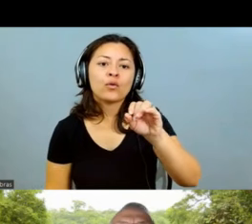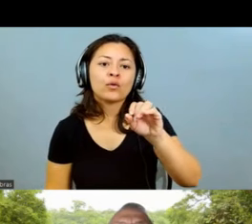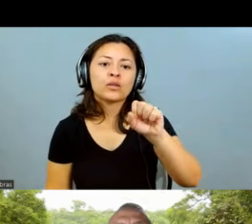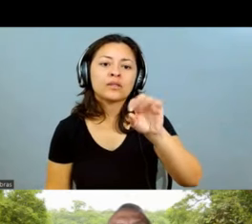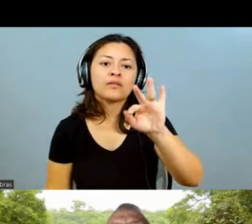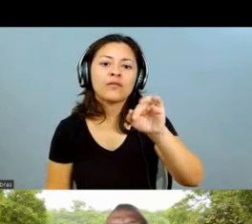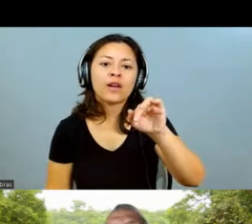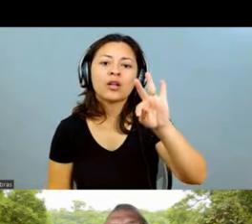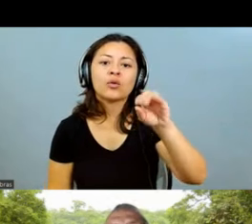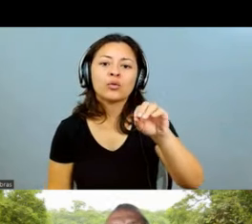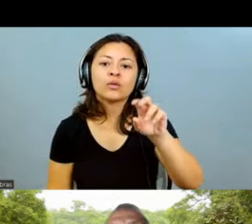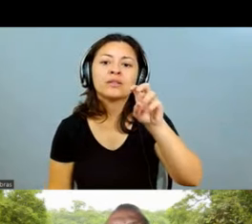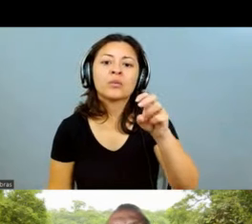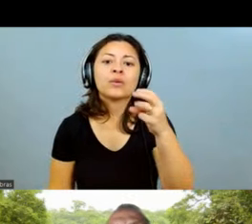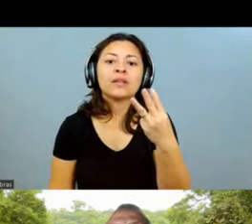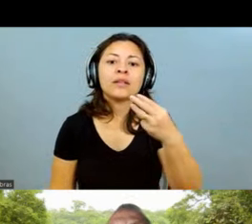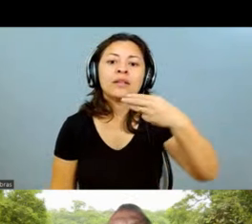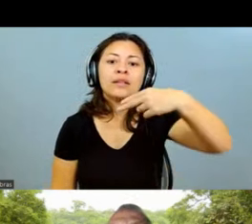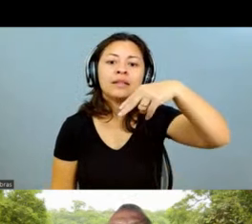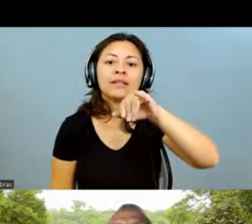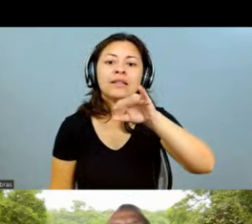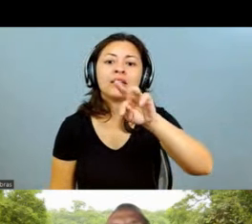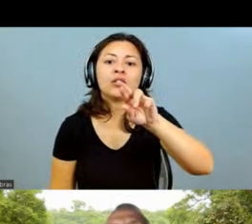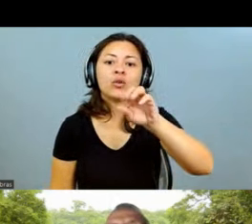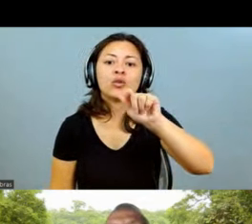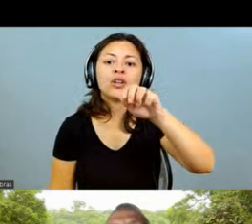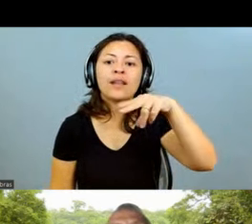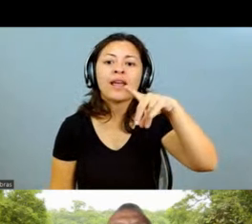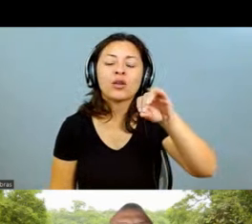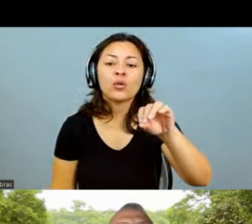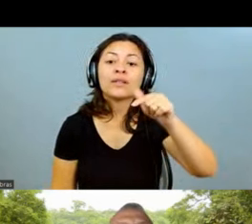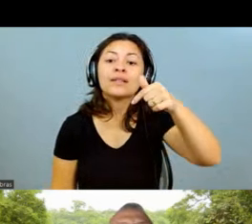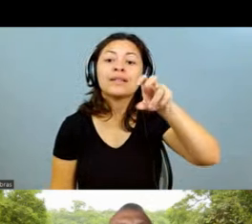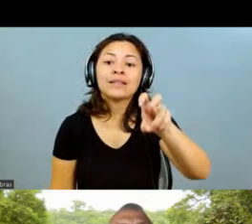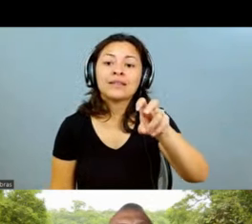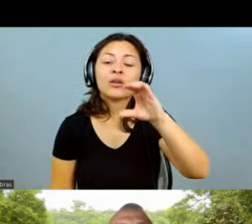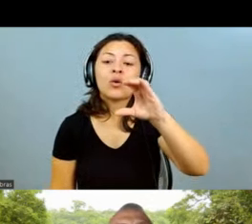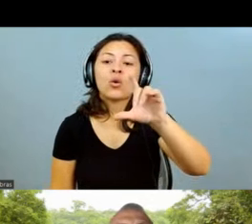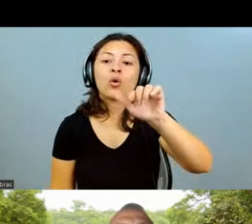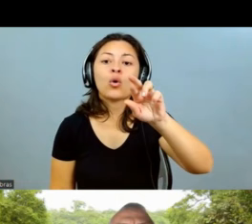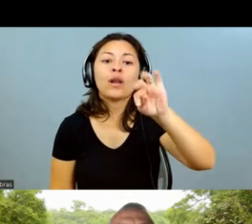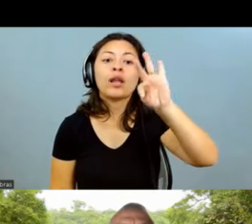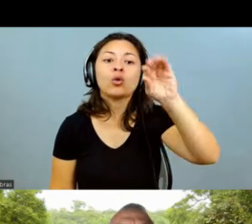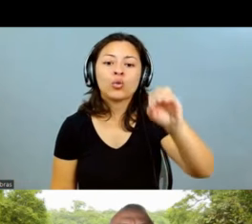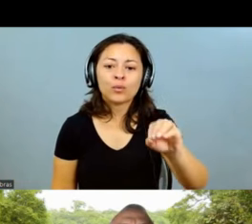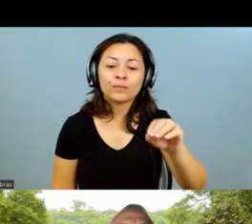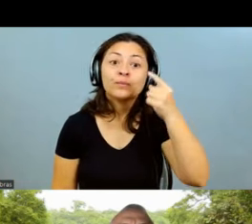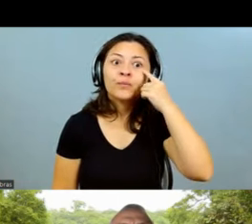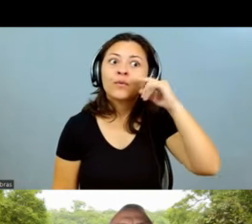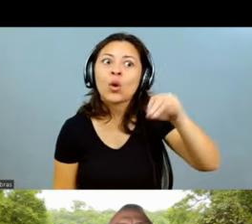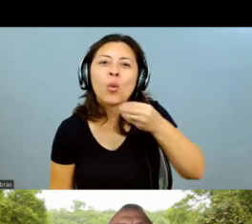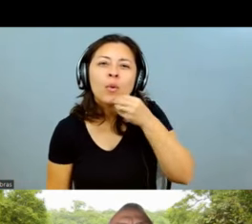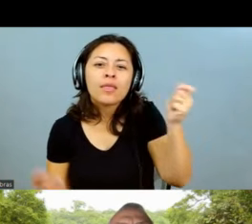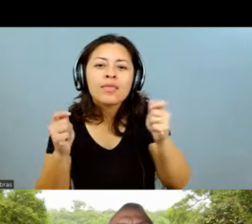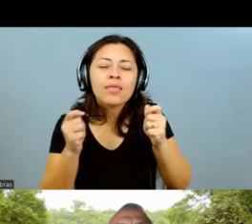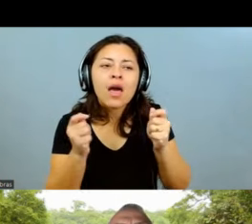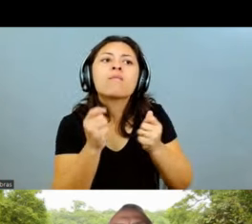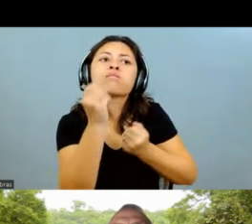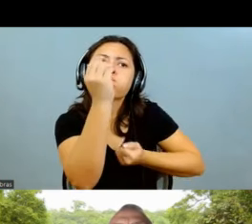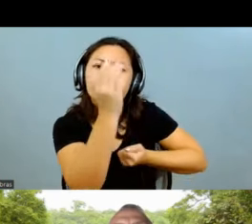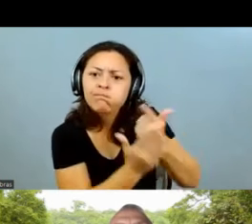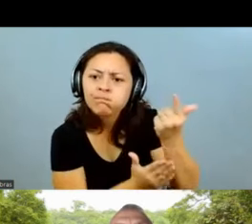e 18% dos defensivos agrícolas aproveitando as oportunidades oferecidas pelo mercado